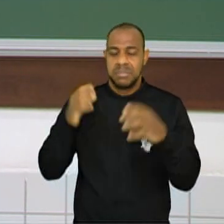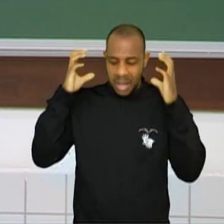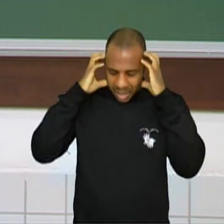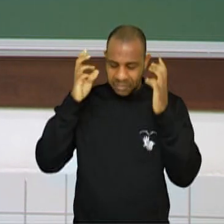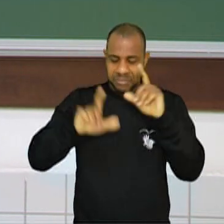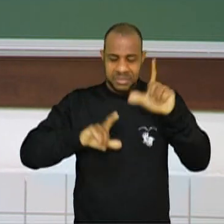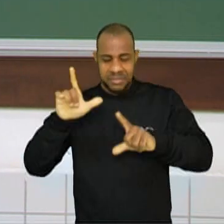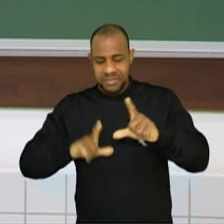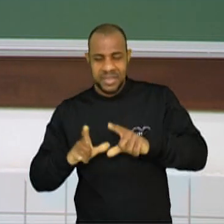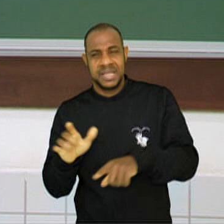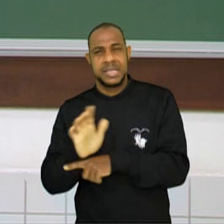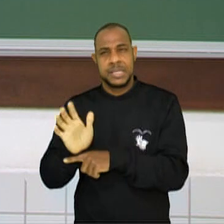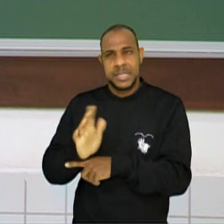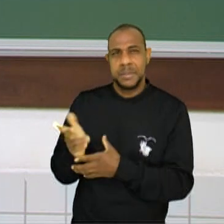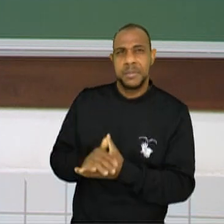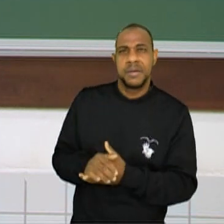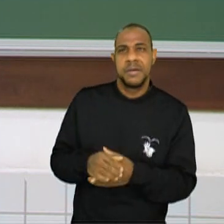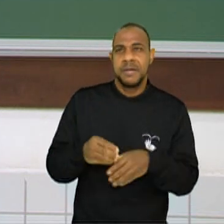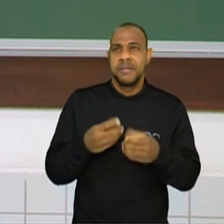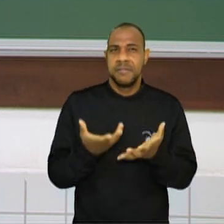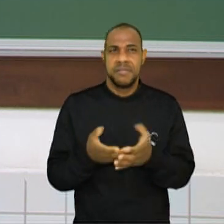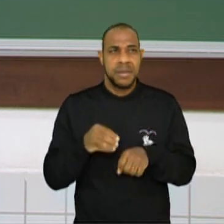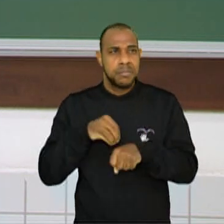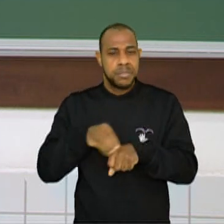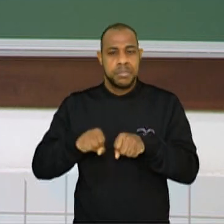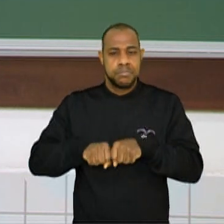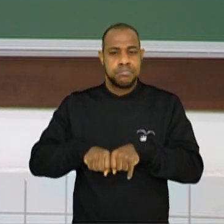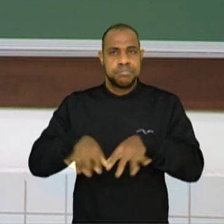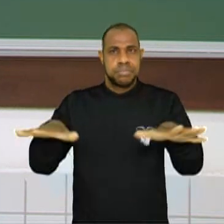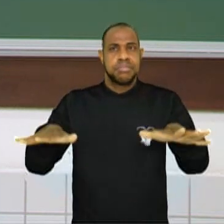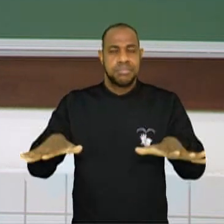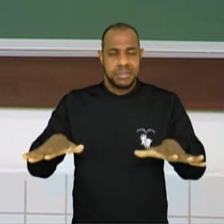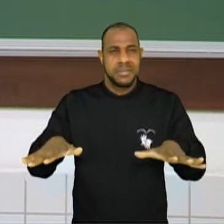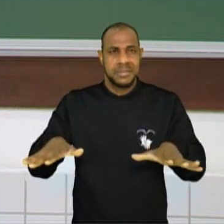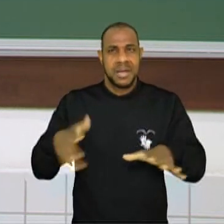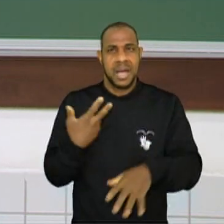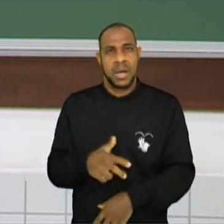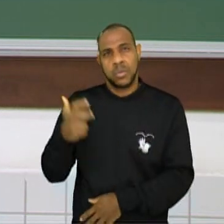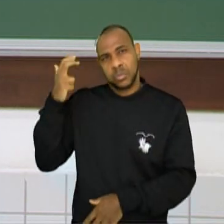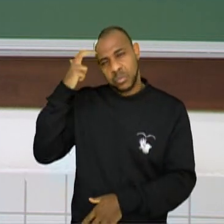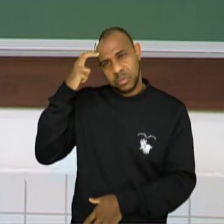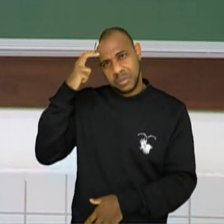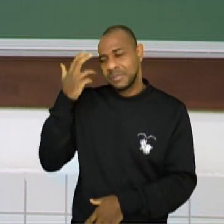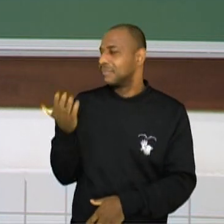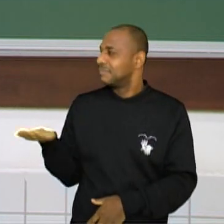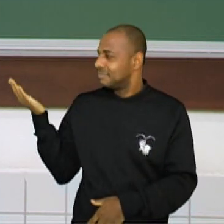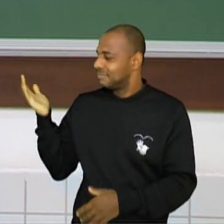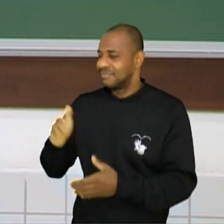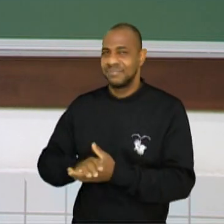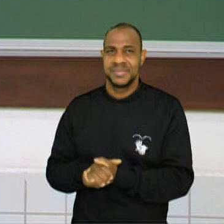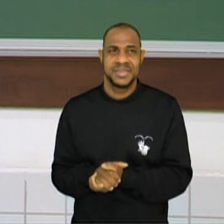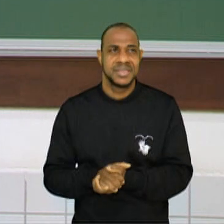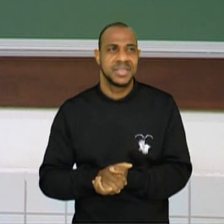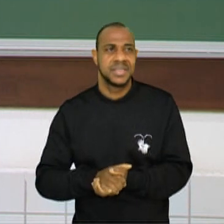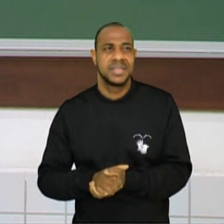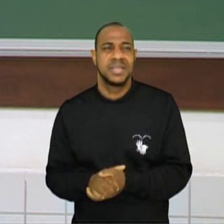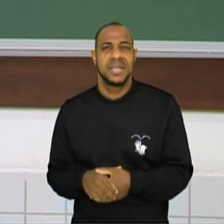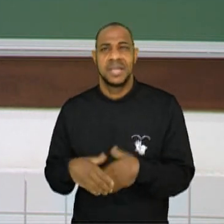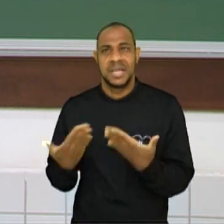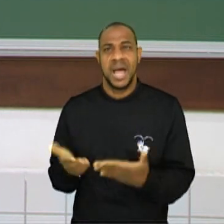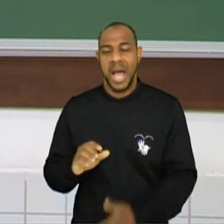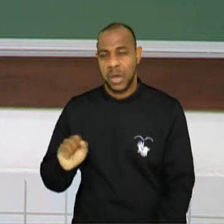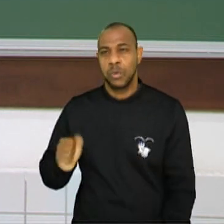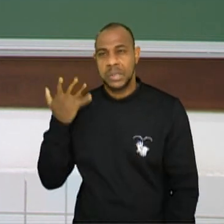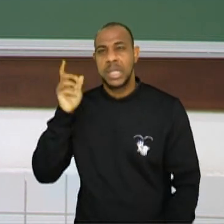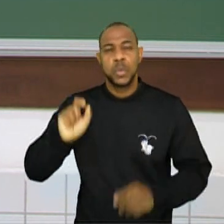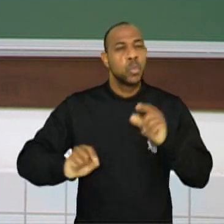cinema também vai levar para as massas a cultura que antes só poderia ser apreciada localmente. Acontece